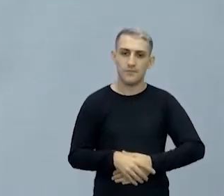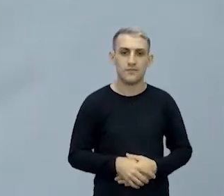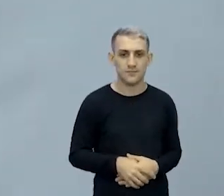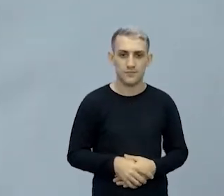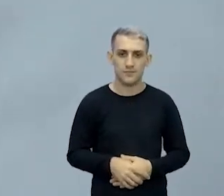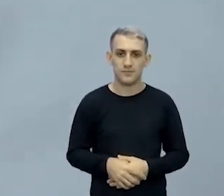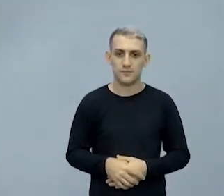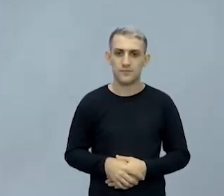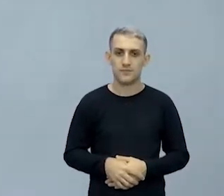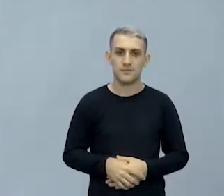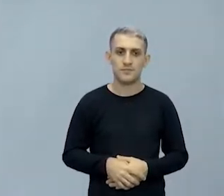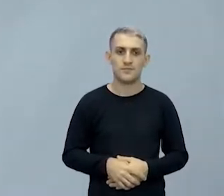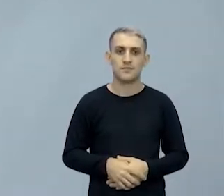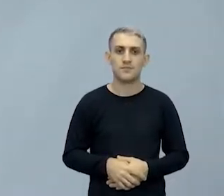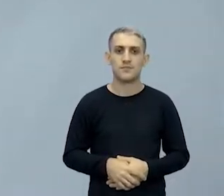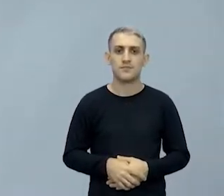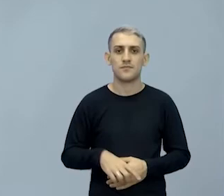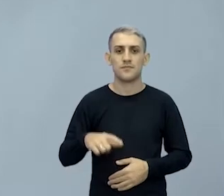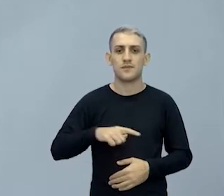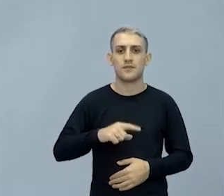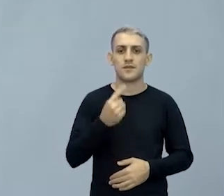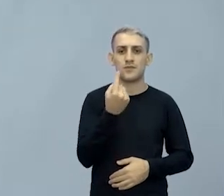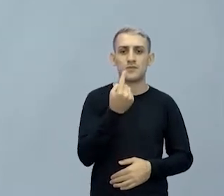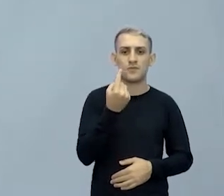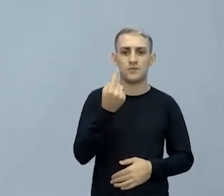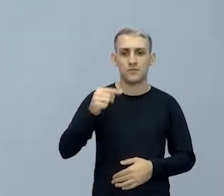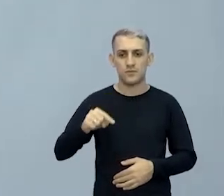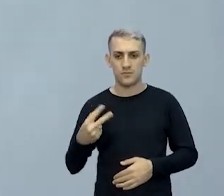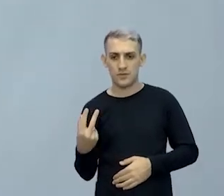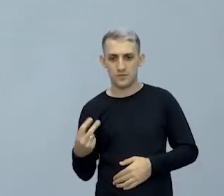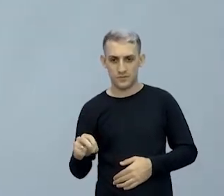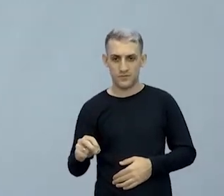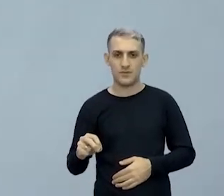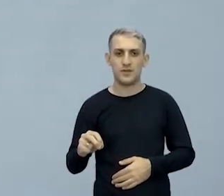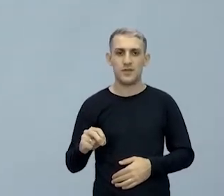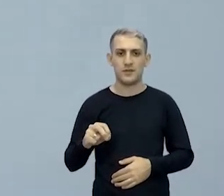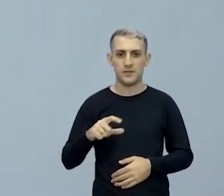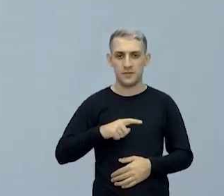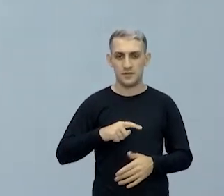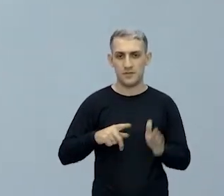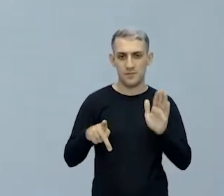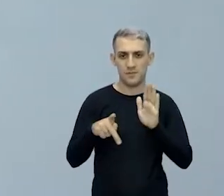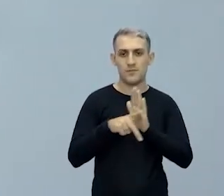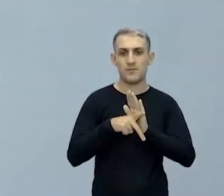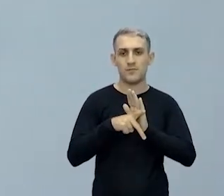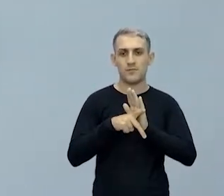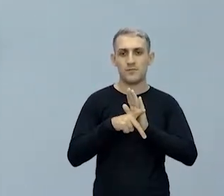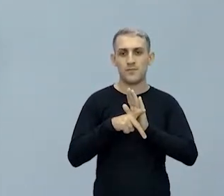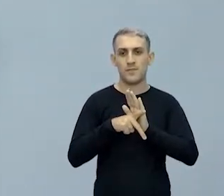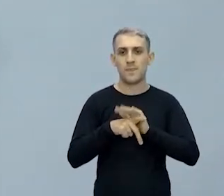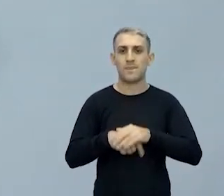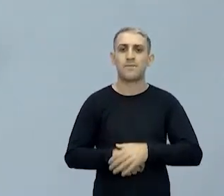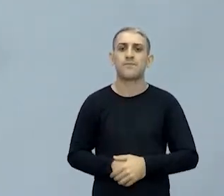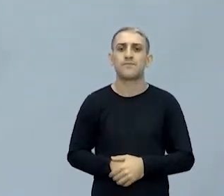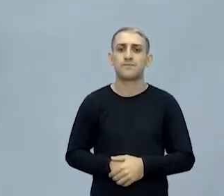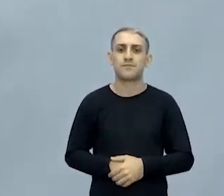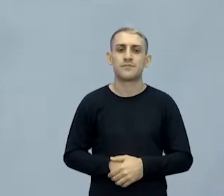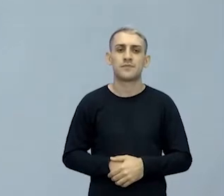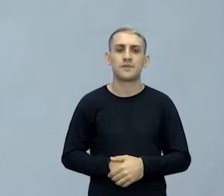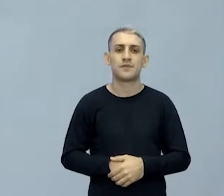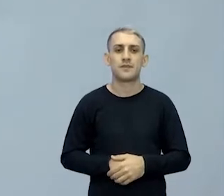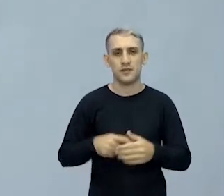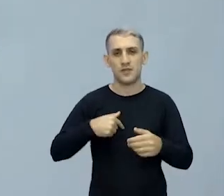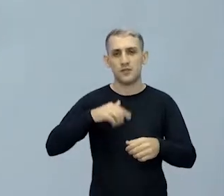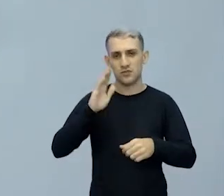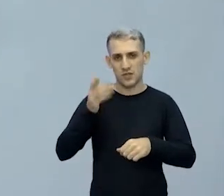os 2 escalímetros, o de 1:20, tá? O de 1:20, tá ok? Que é o que